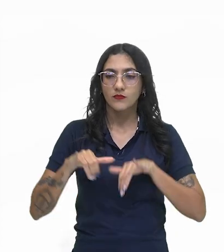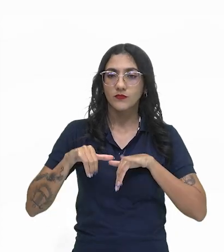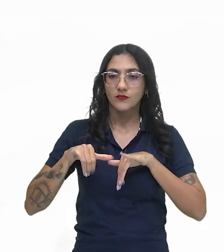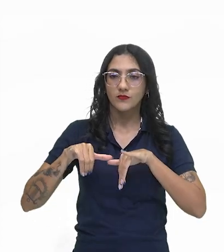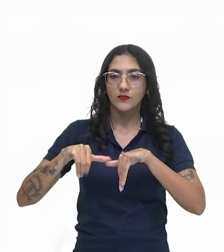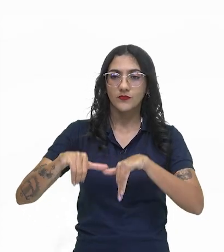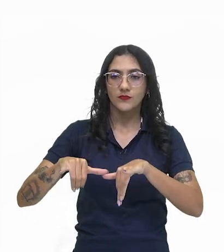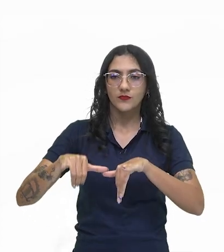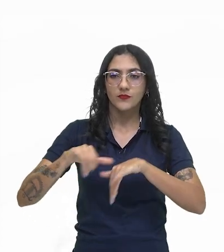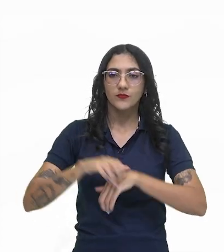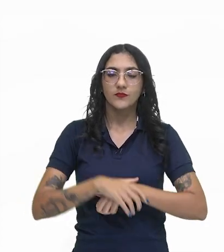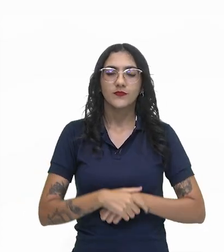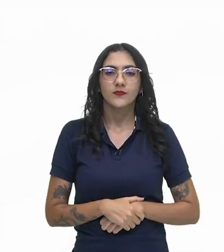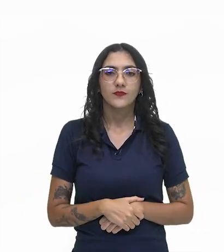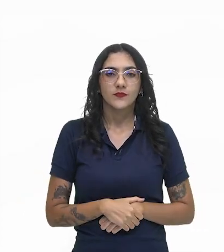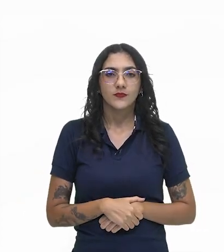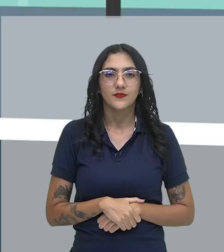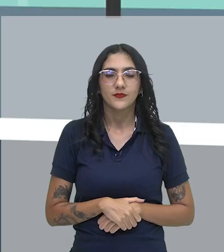Supermercado.